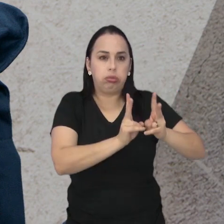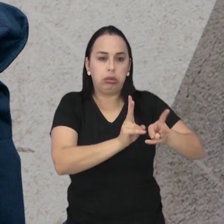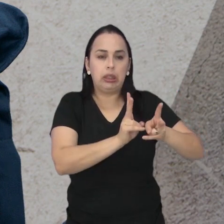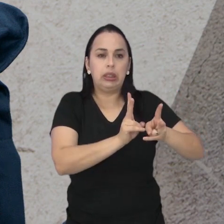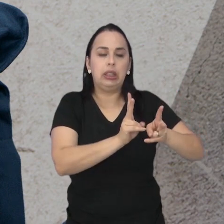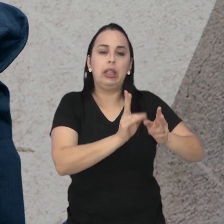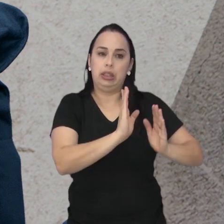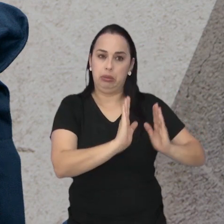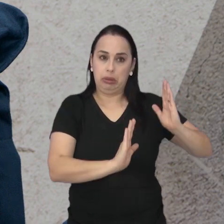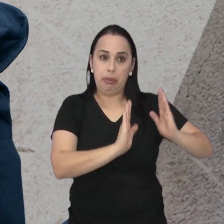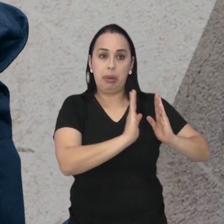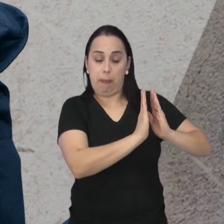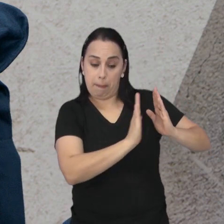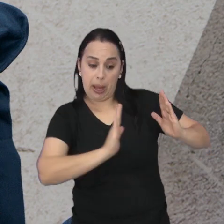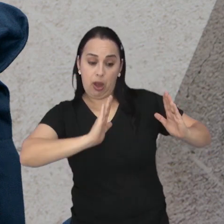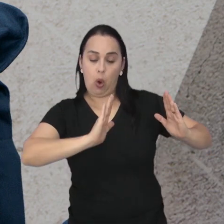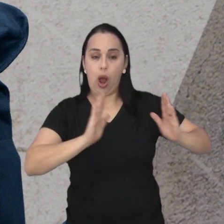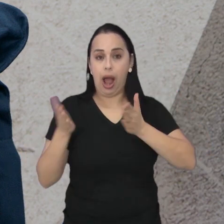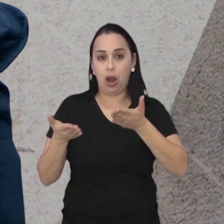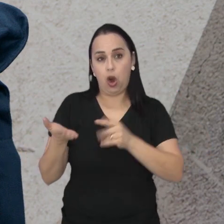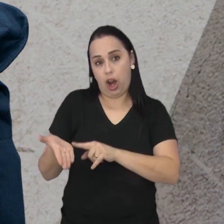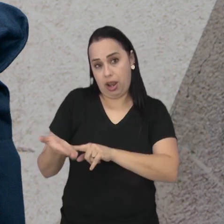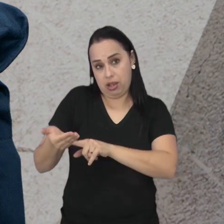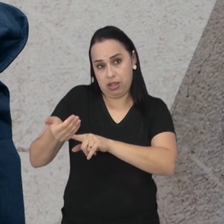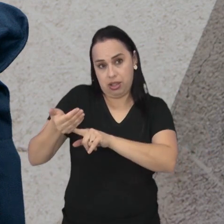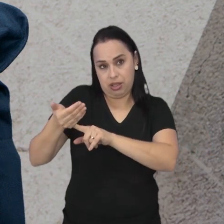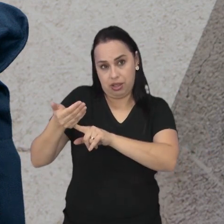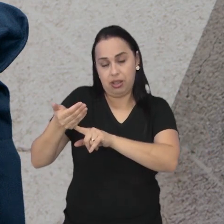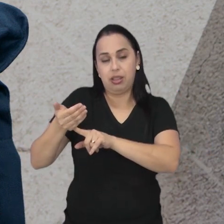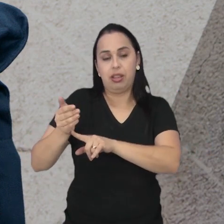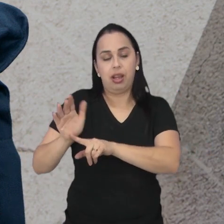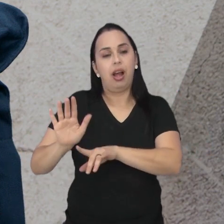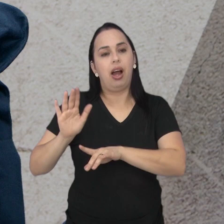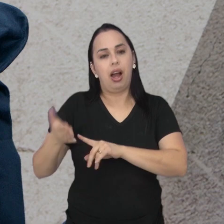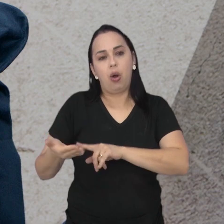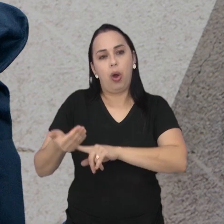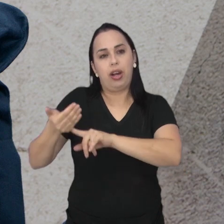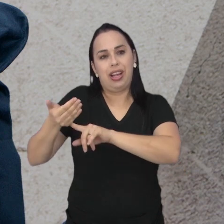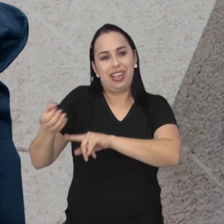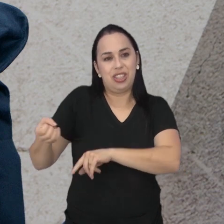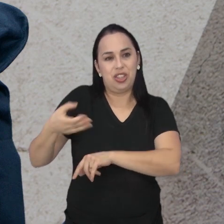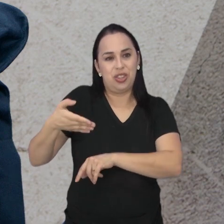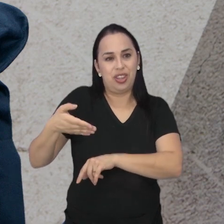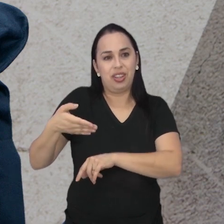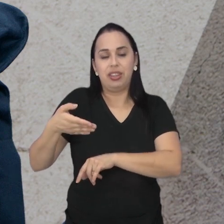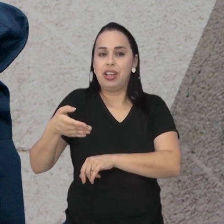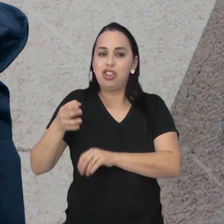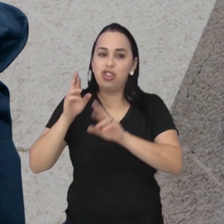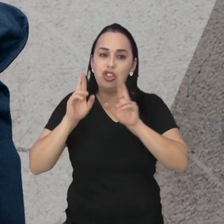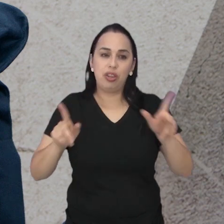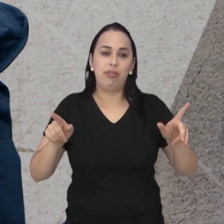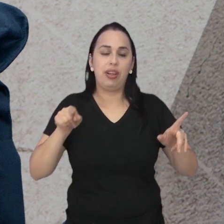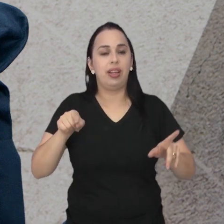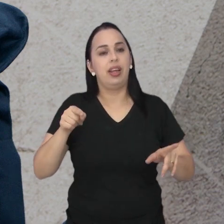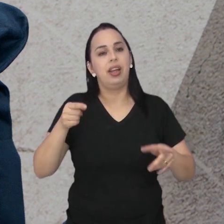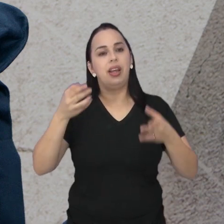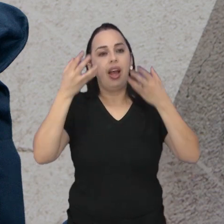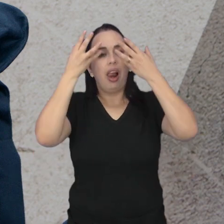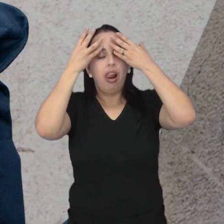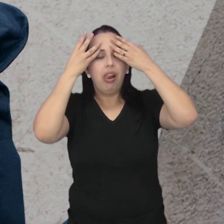por mais anos, né, por ser uma tinta que é mais absorvida pelo corpo. E essas agora não. Então,